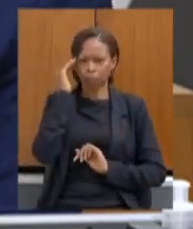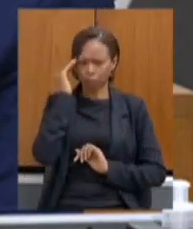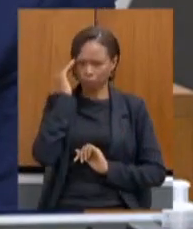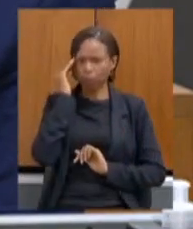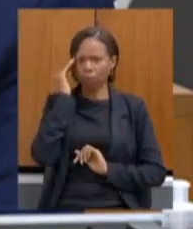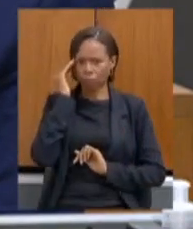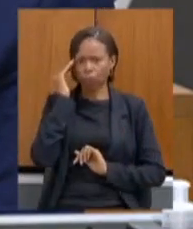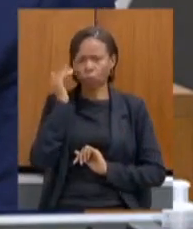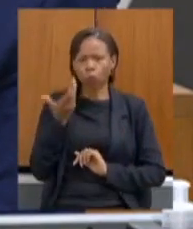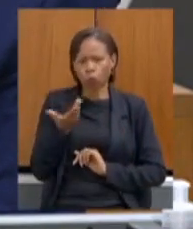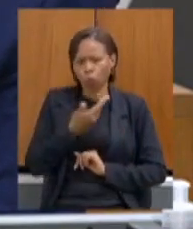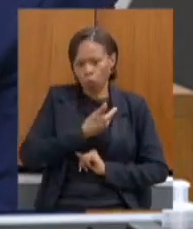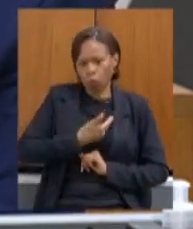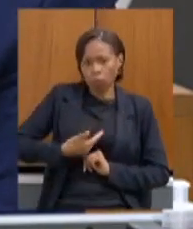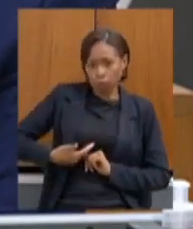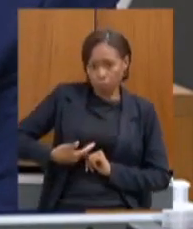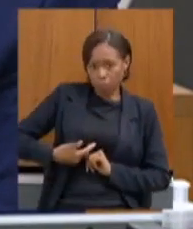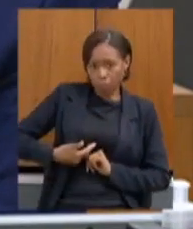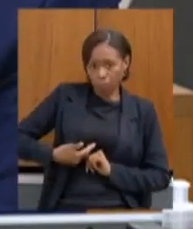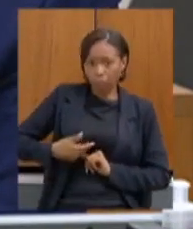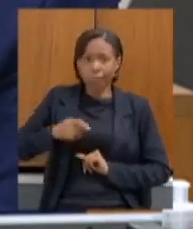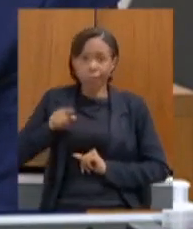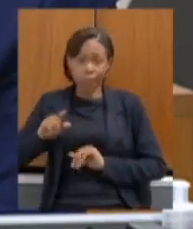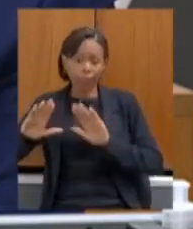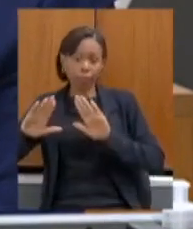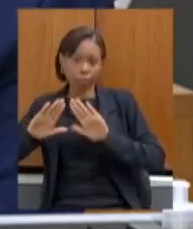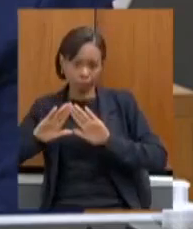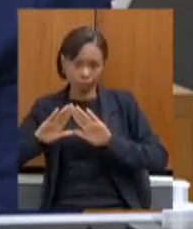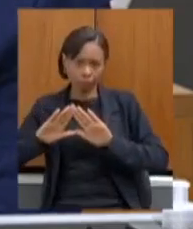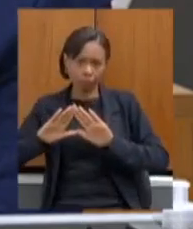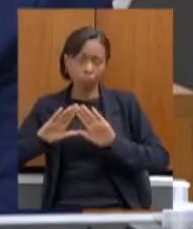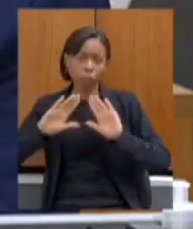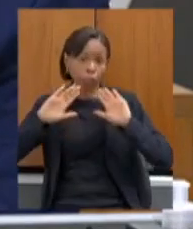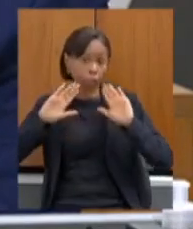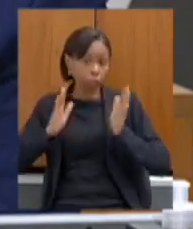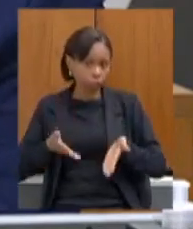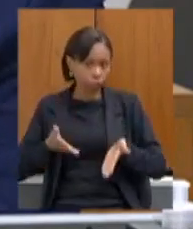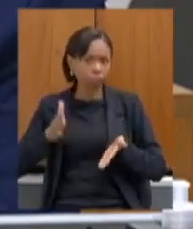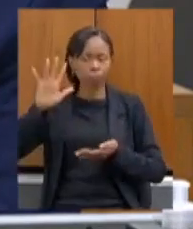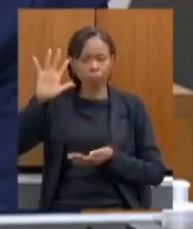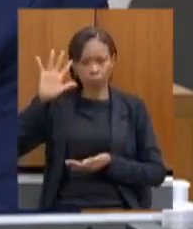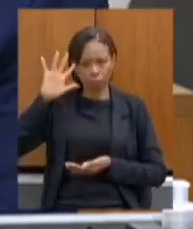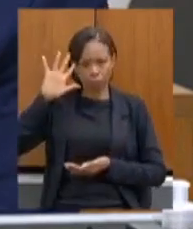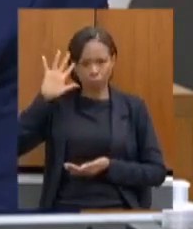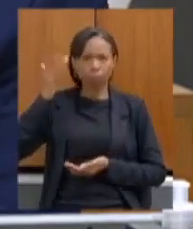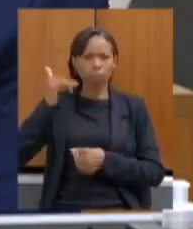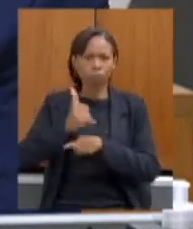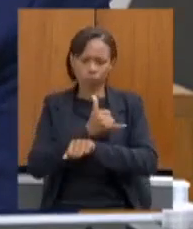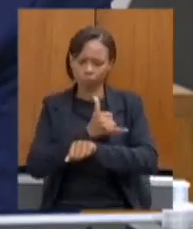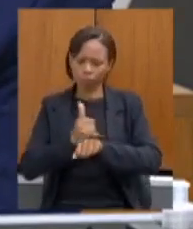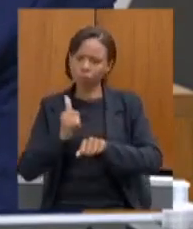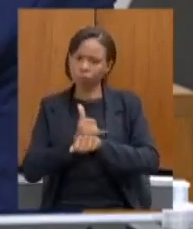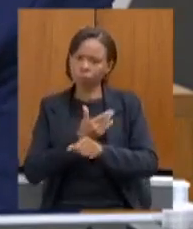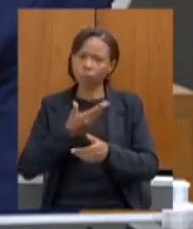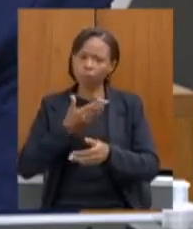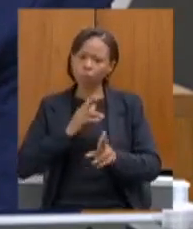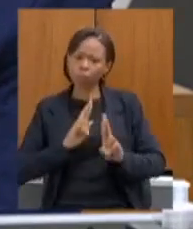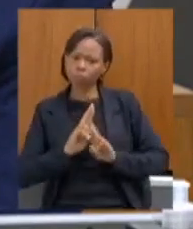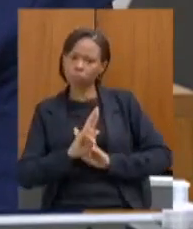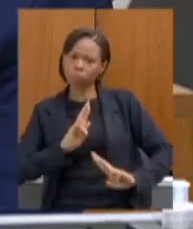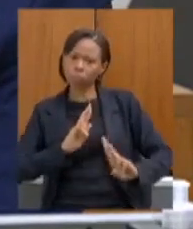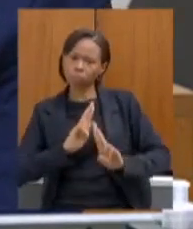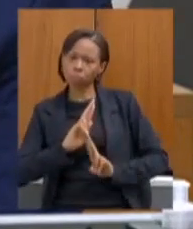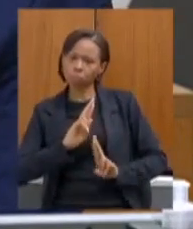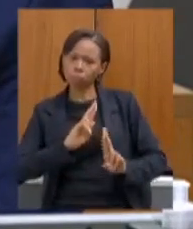altura, governo e a Assembleia Legislativa já encontraram formas de se relacionar, de conversar, de se articular,